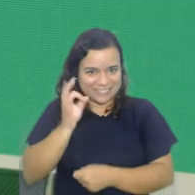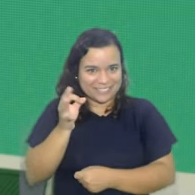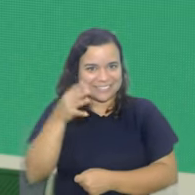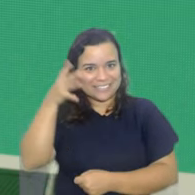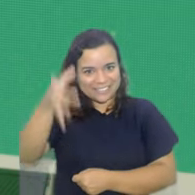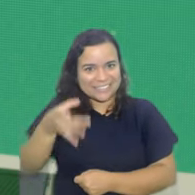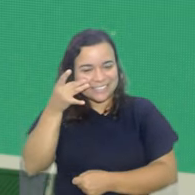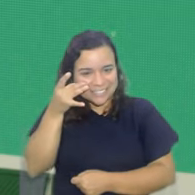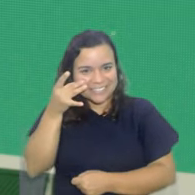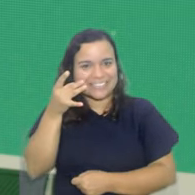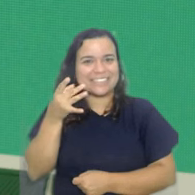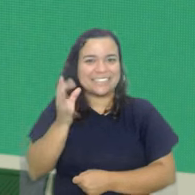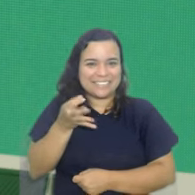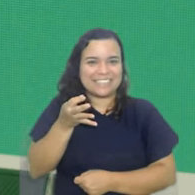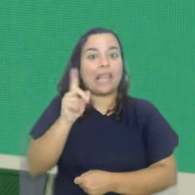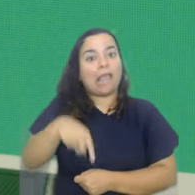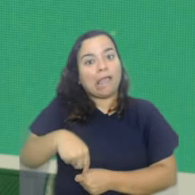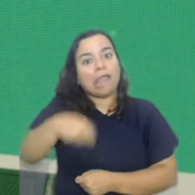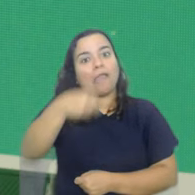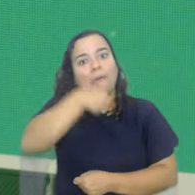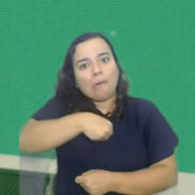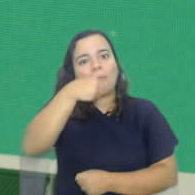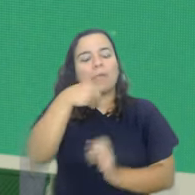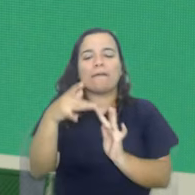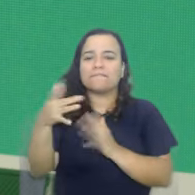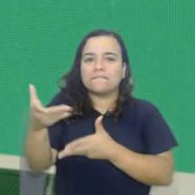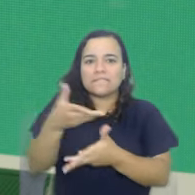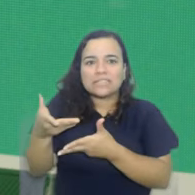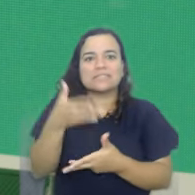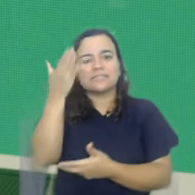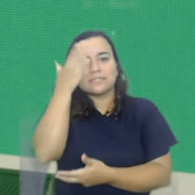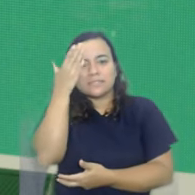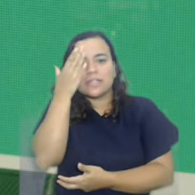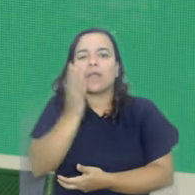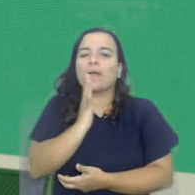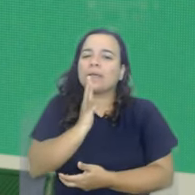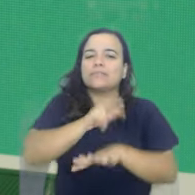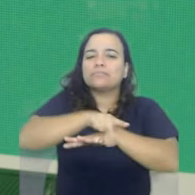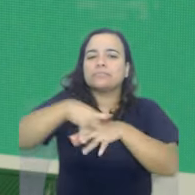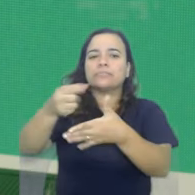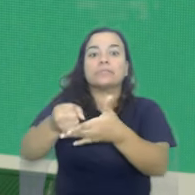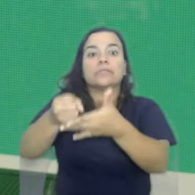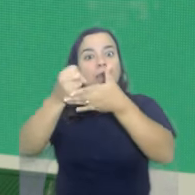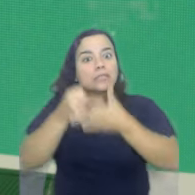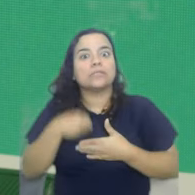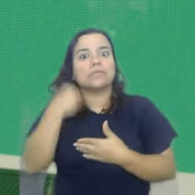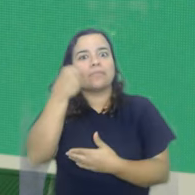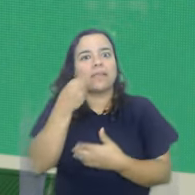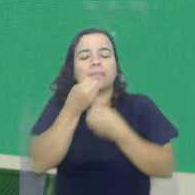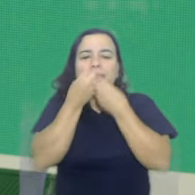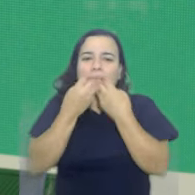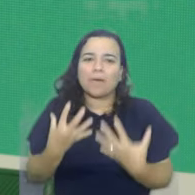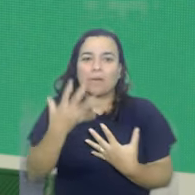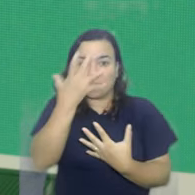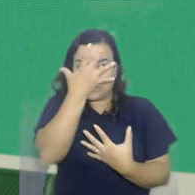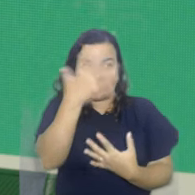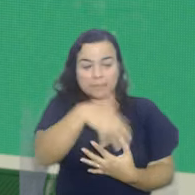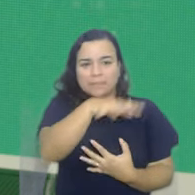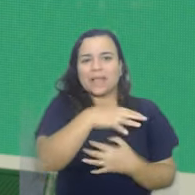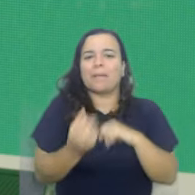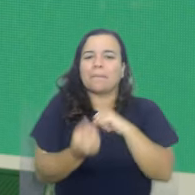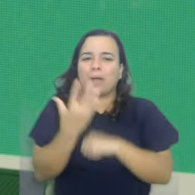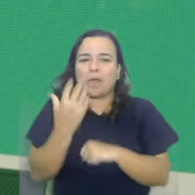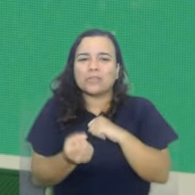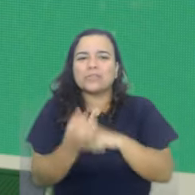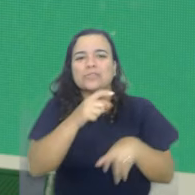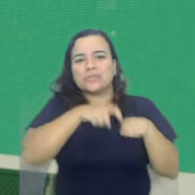e é uma uma oportunidade de conectar e de conhecer e de trazer esses pequenos produtores para conhecerem o as